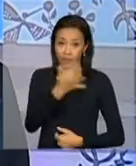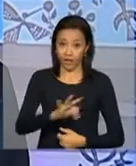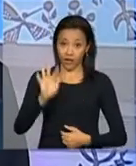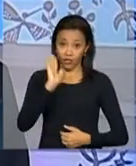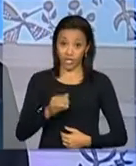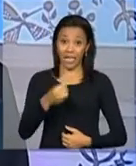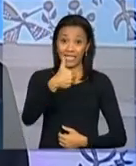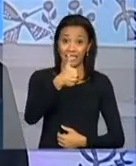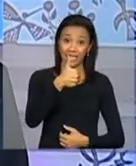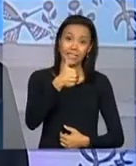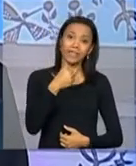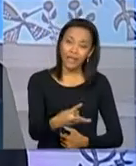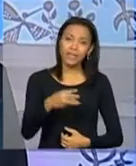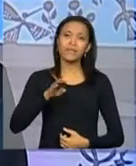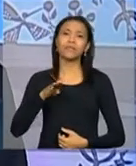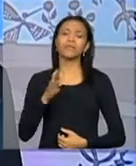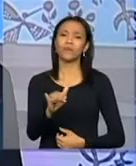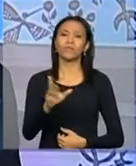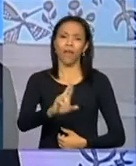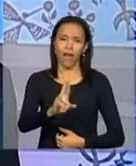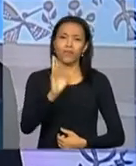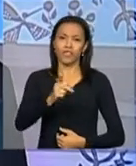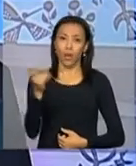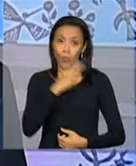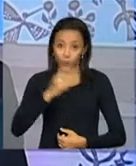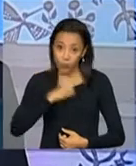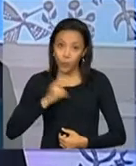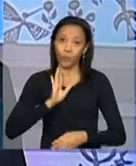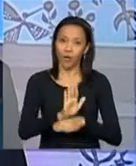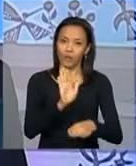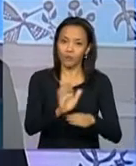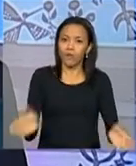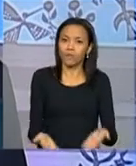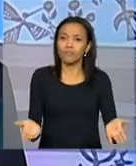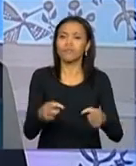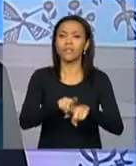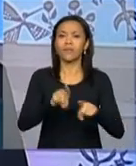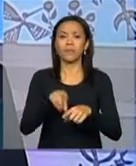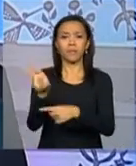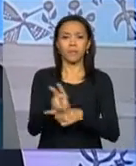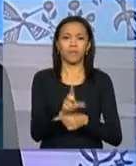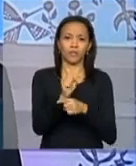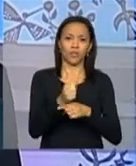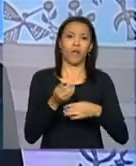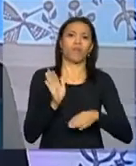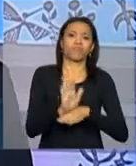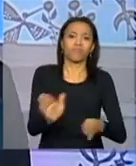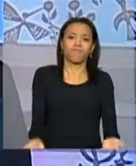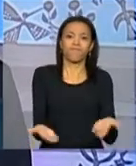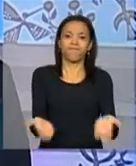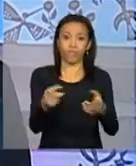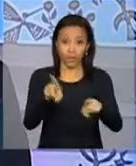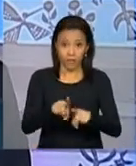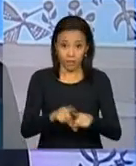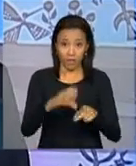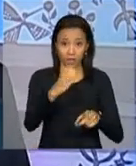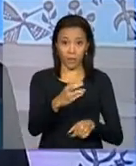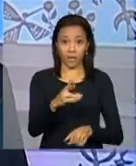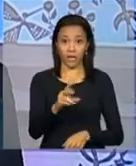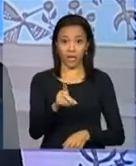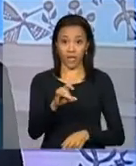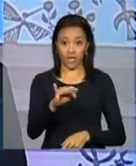R bilhões de reais em ações emergenciais e linhas de financiamento também prorrogou o crédito agrícola